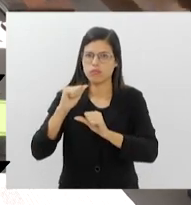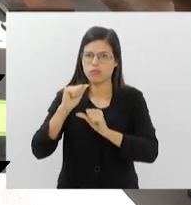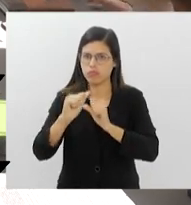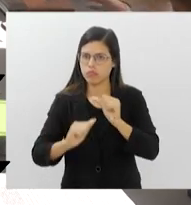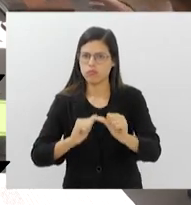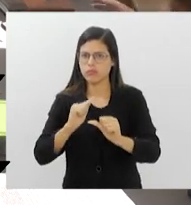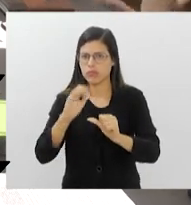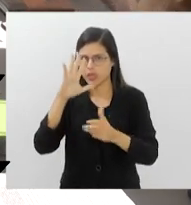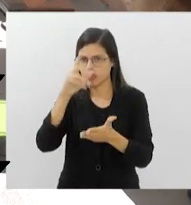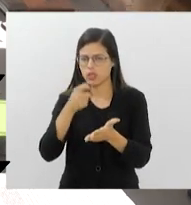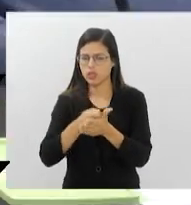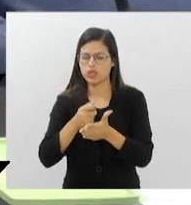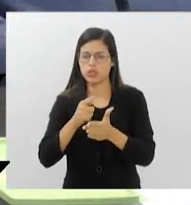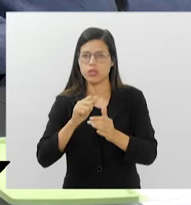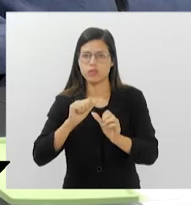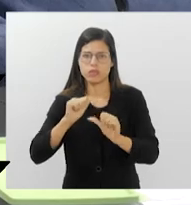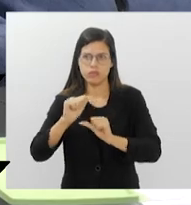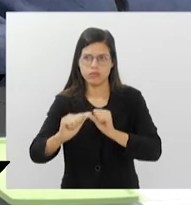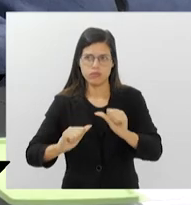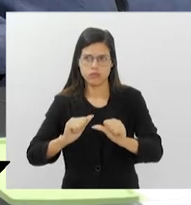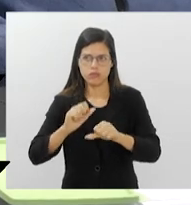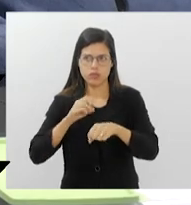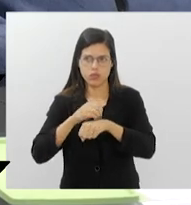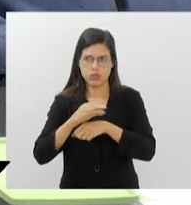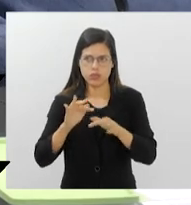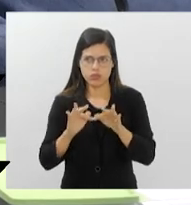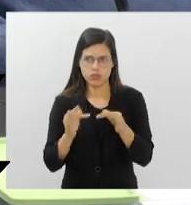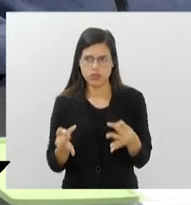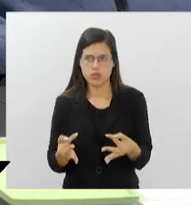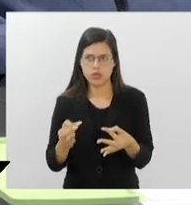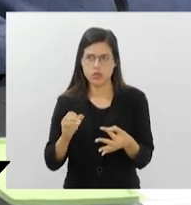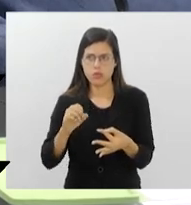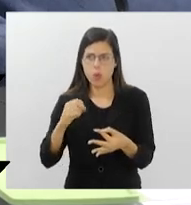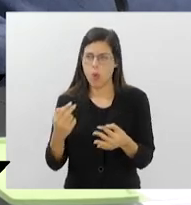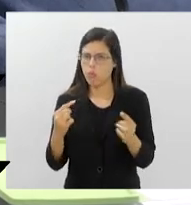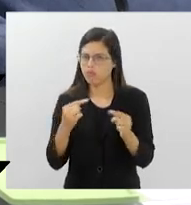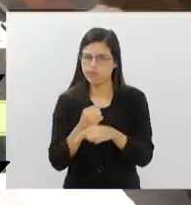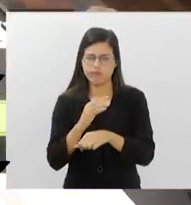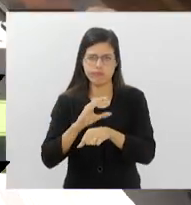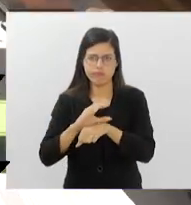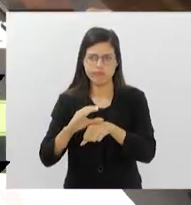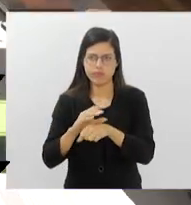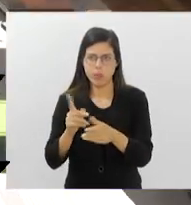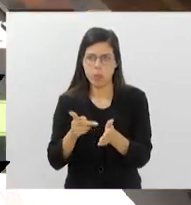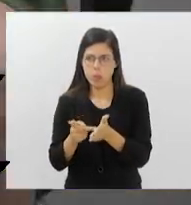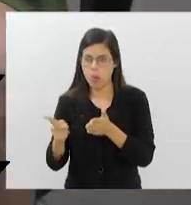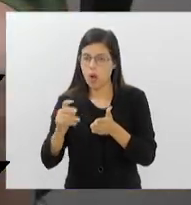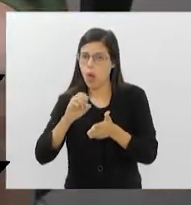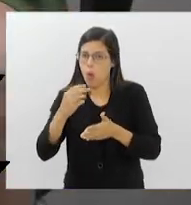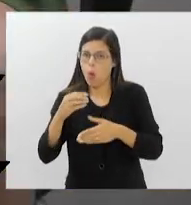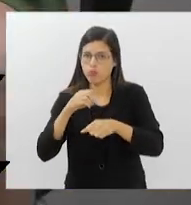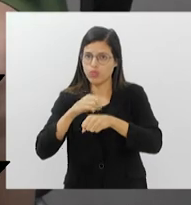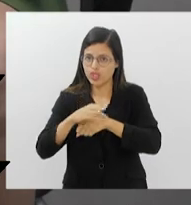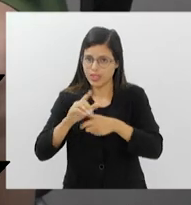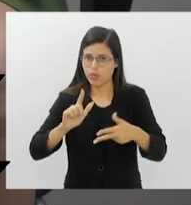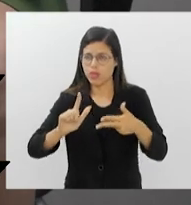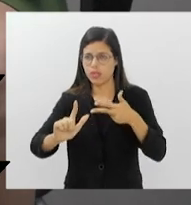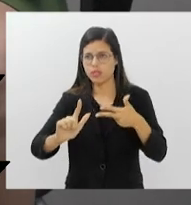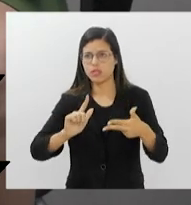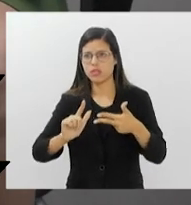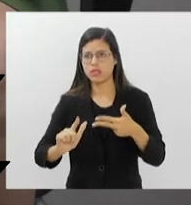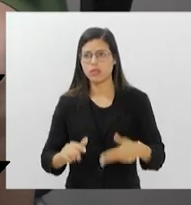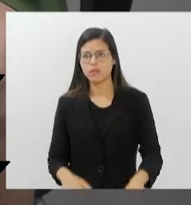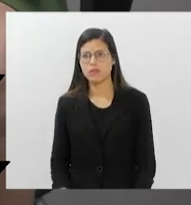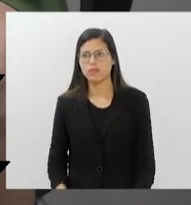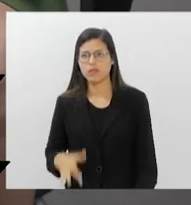ou indicação Legislativa ou inconstitucionalidade pura ou pura eu acho ou é pura ou inconstitucionalidade